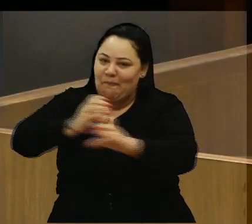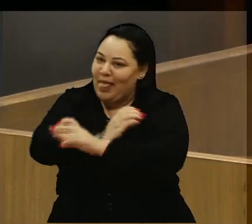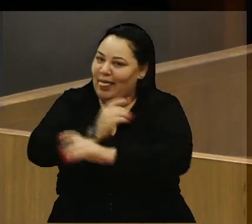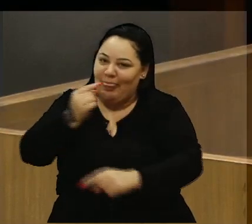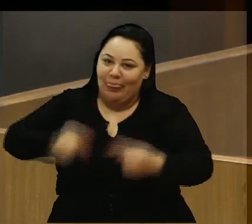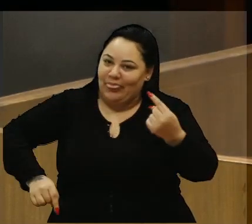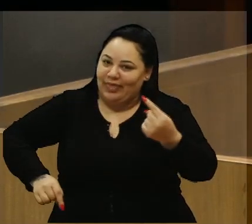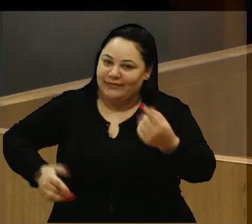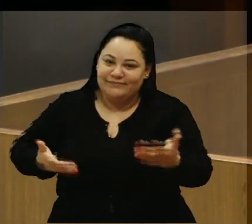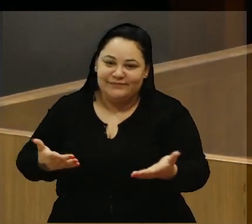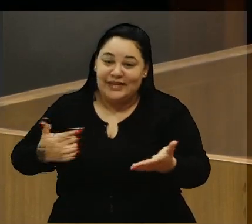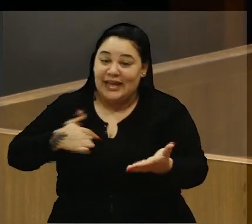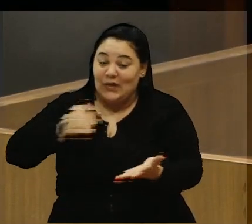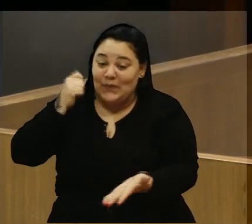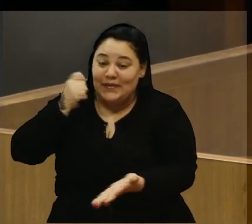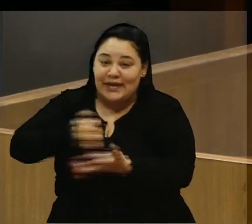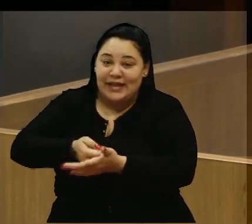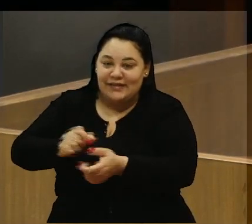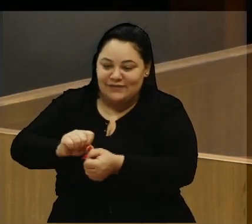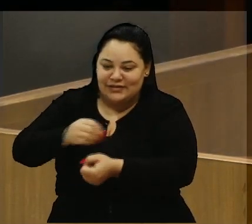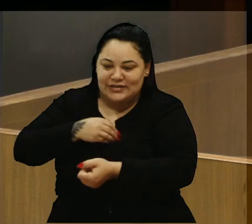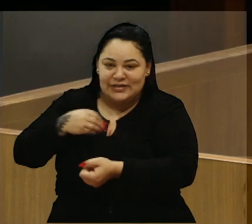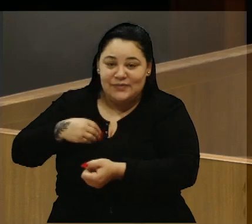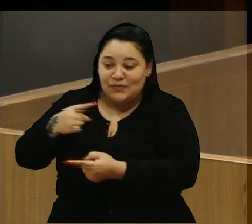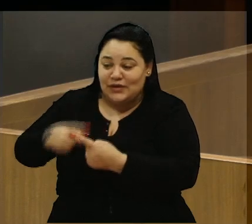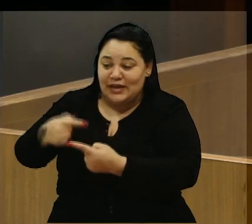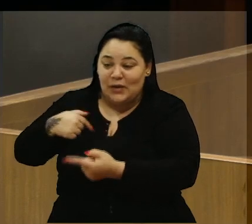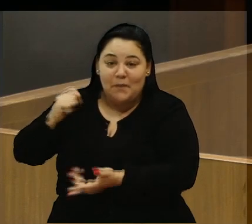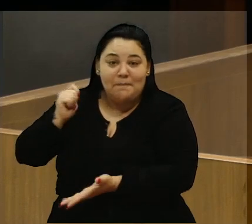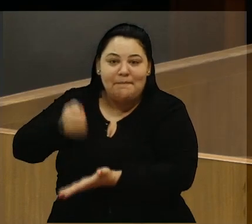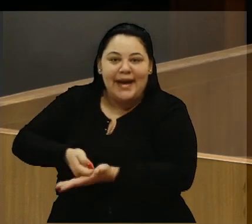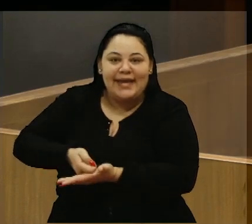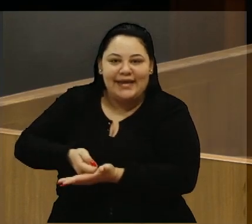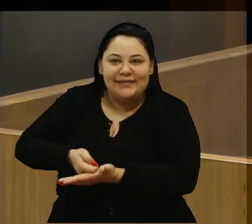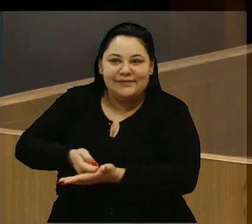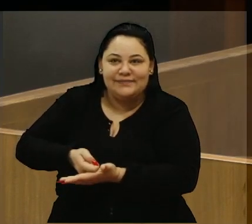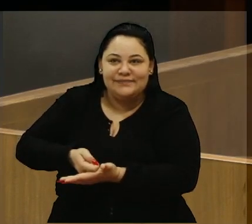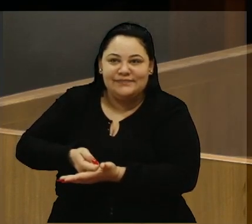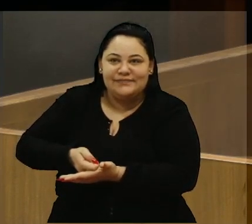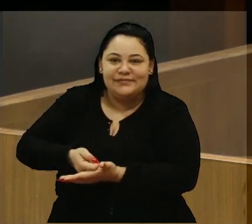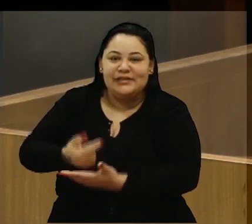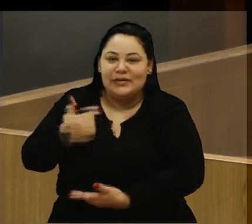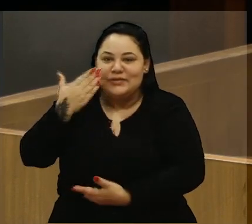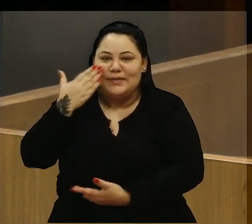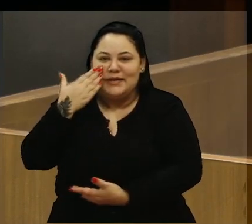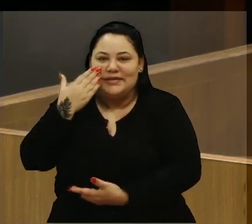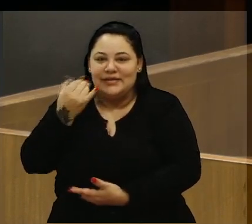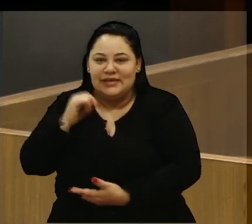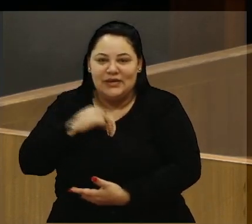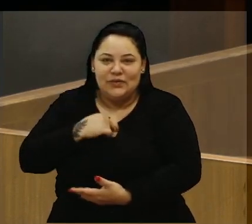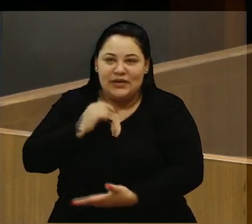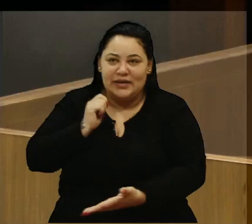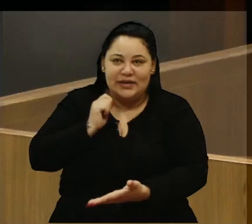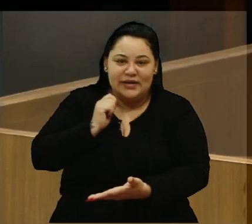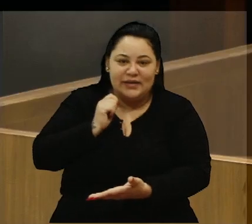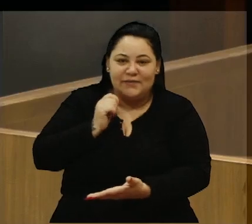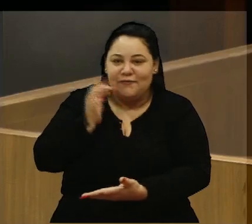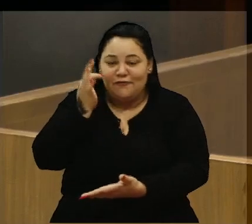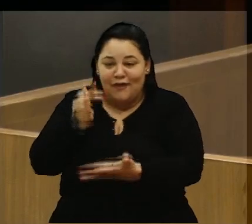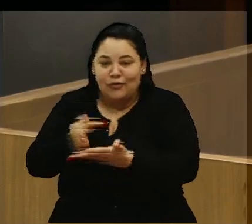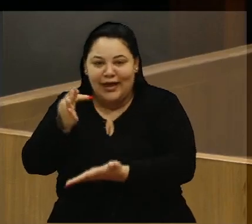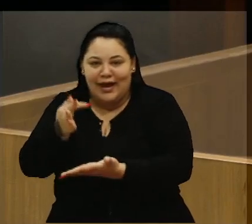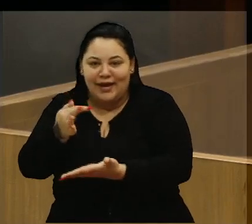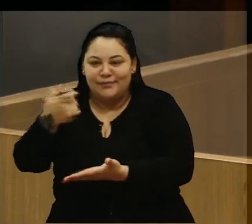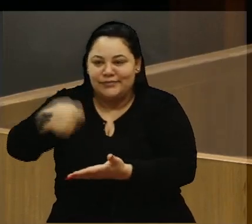Eu me obriguei a fazer os exames, porque eu estava pagando. Então eu sabia que se eu não fosse, eu ia perder os exames, e se eu quisesse de novo, tinha